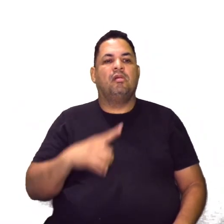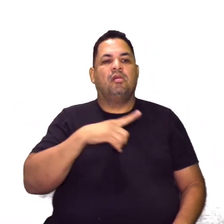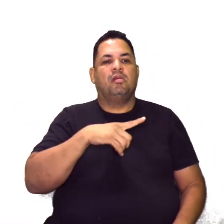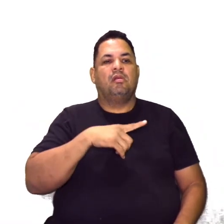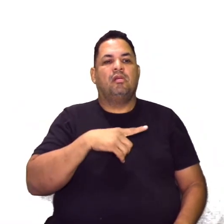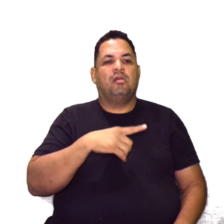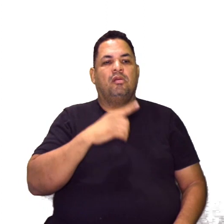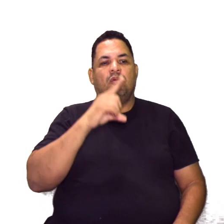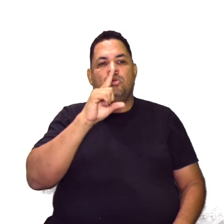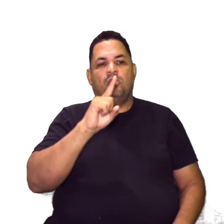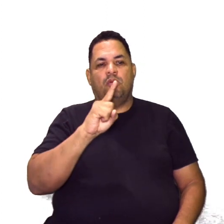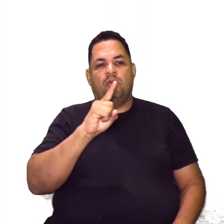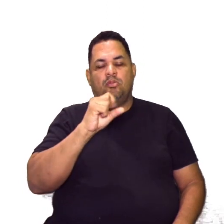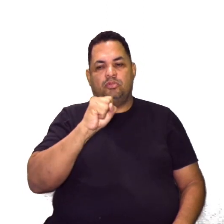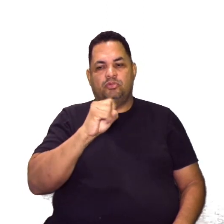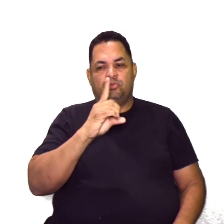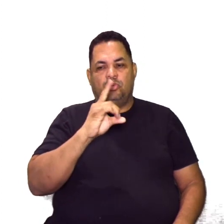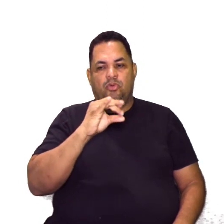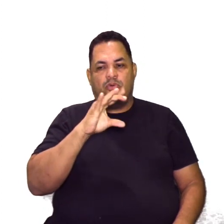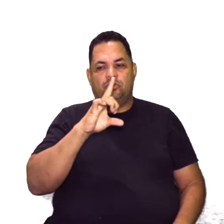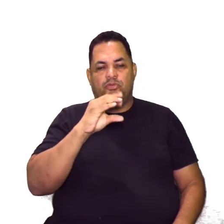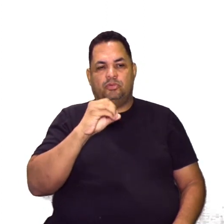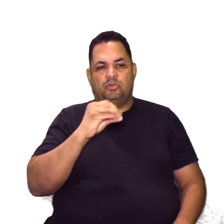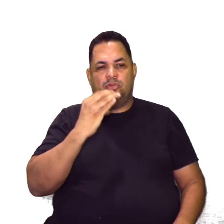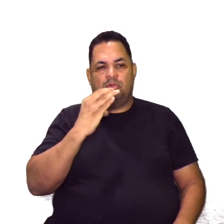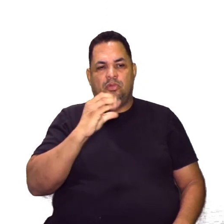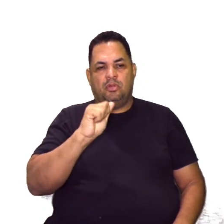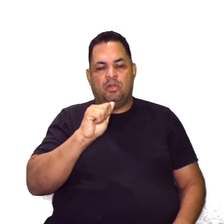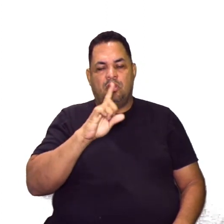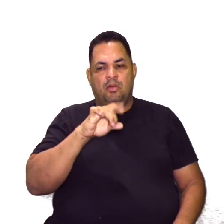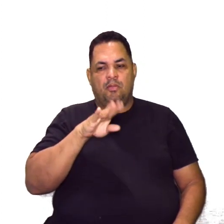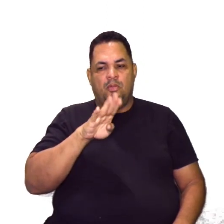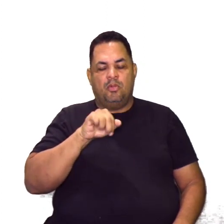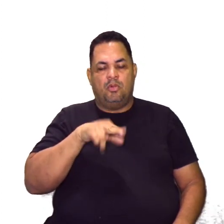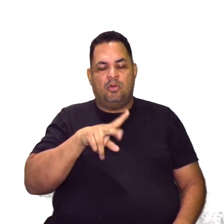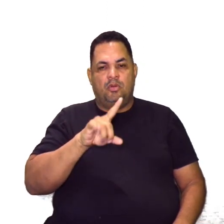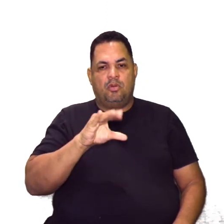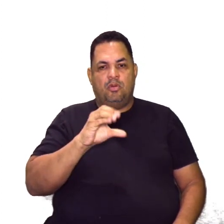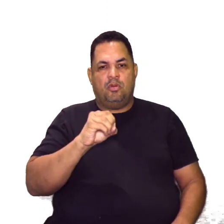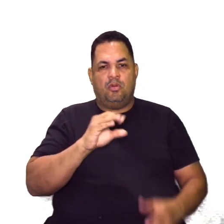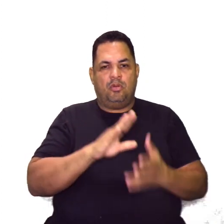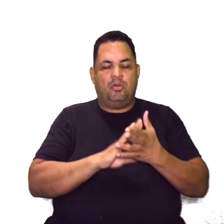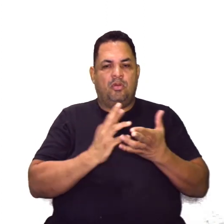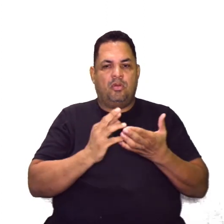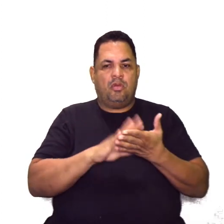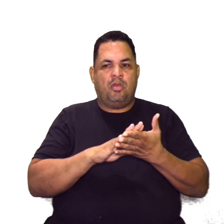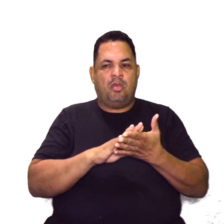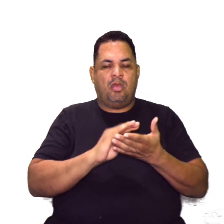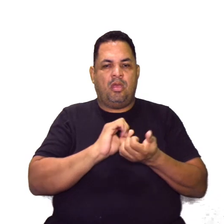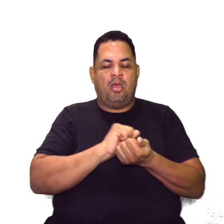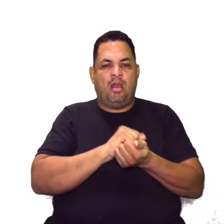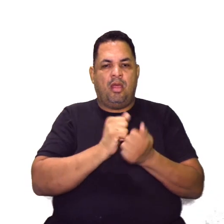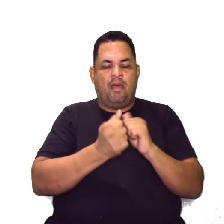o sódio e o carbono. E aí, readaptando aos trechos,